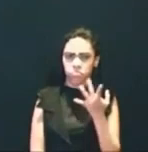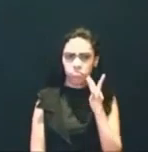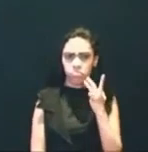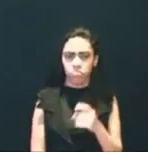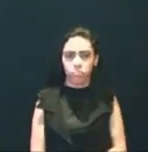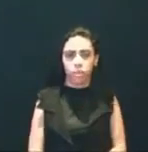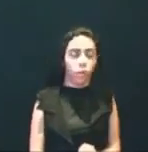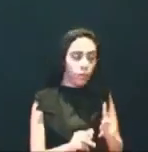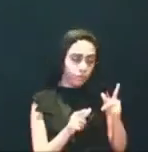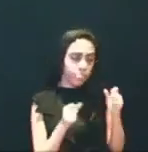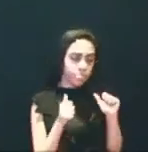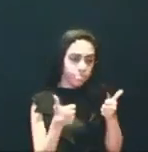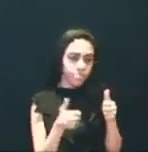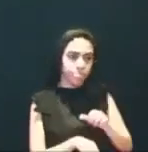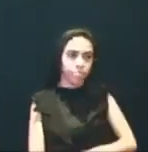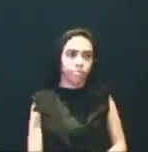Ah, ok.